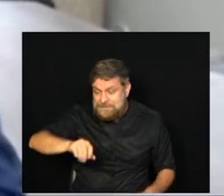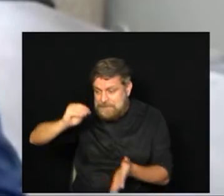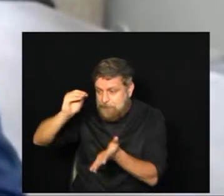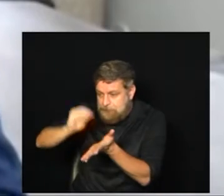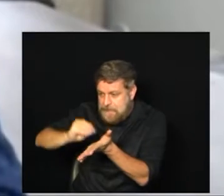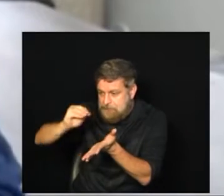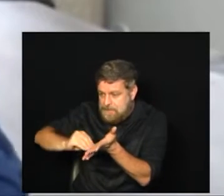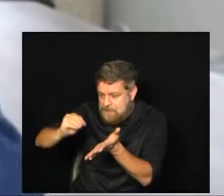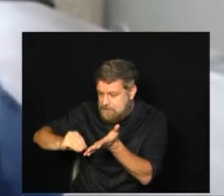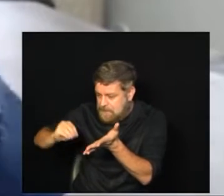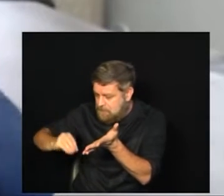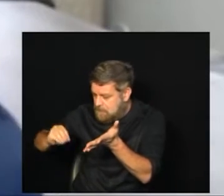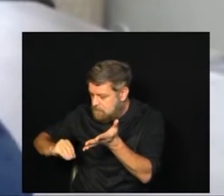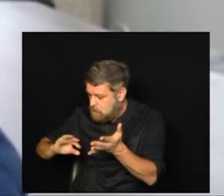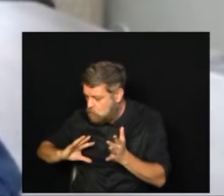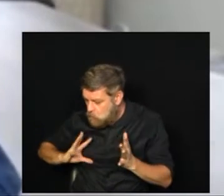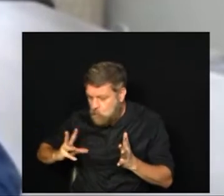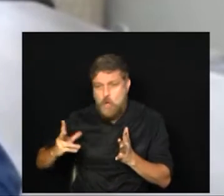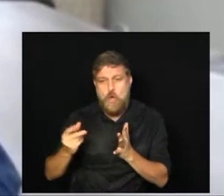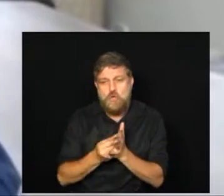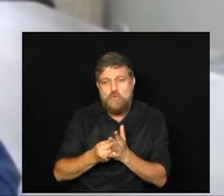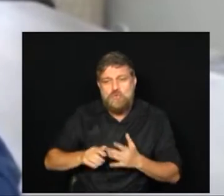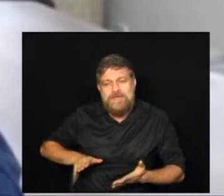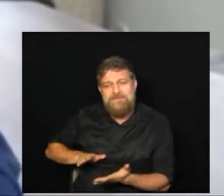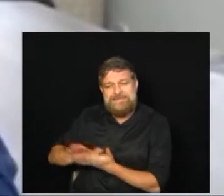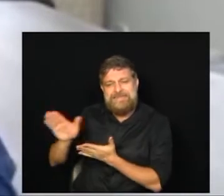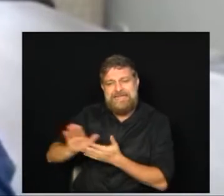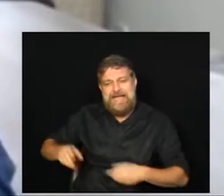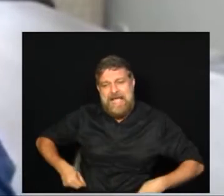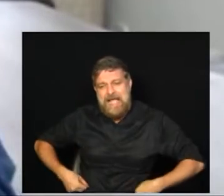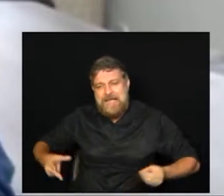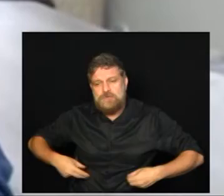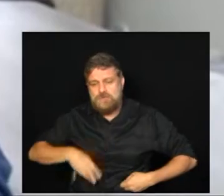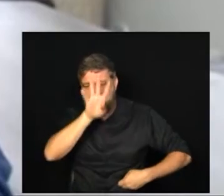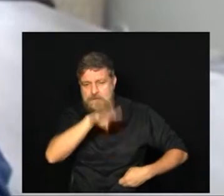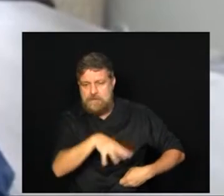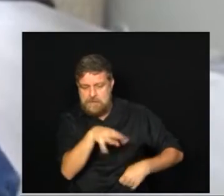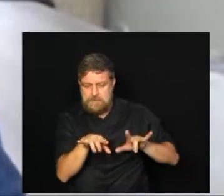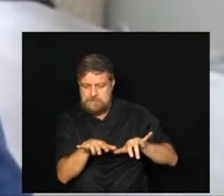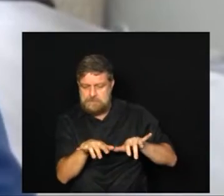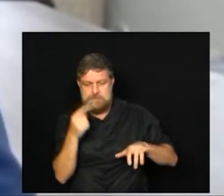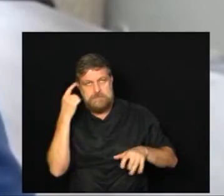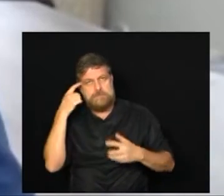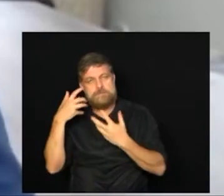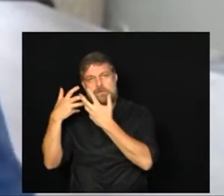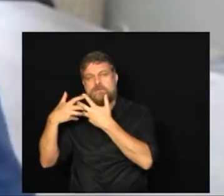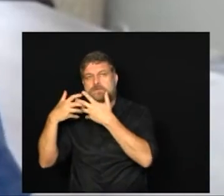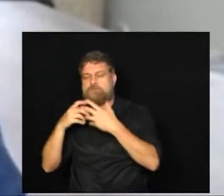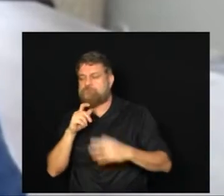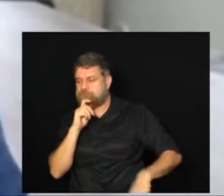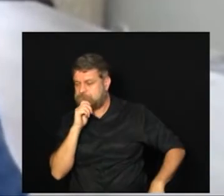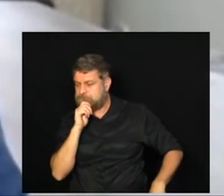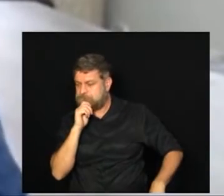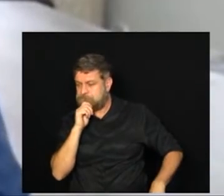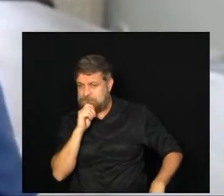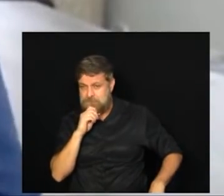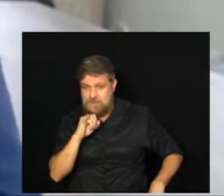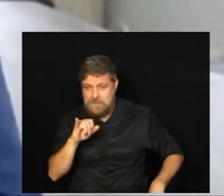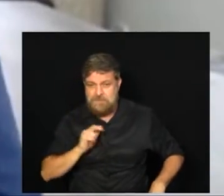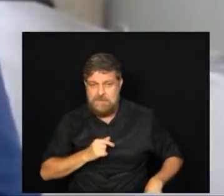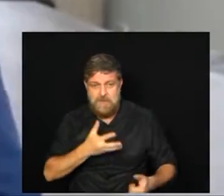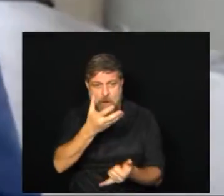você gastou, ou você está preenchendo numa planilha de Excel, você para refletir naquele gasto. Se você simplesmente